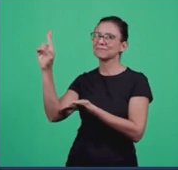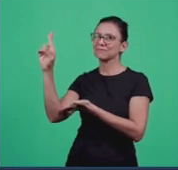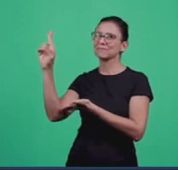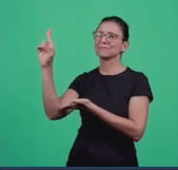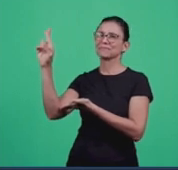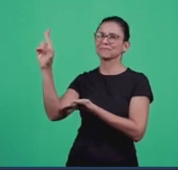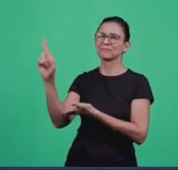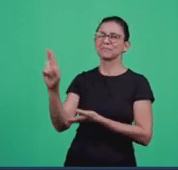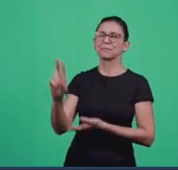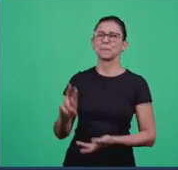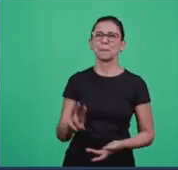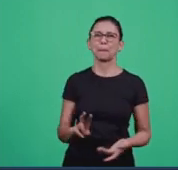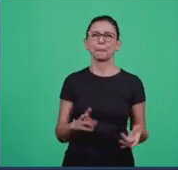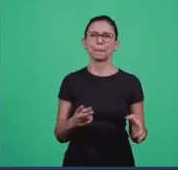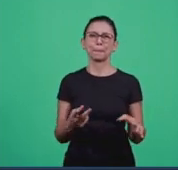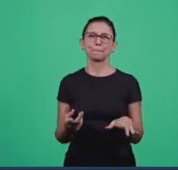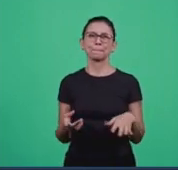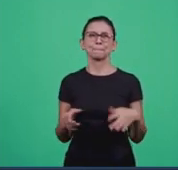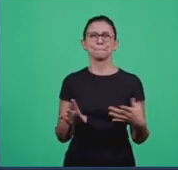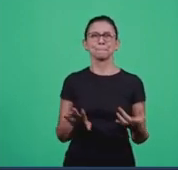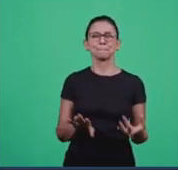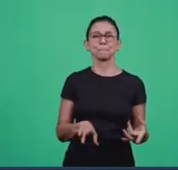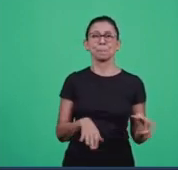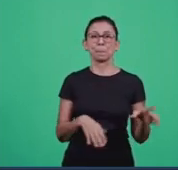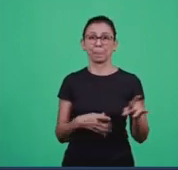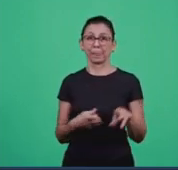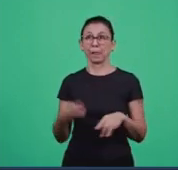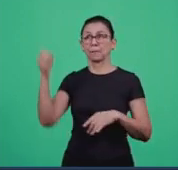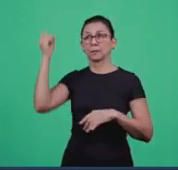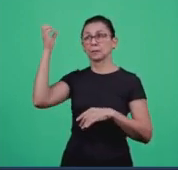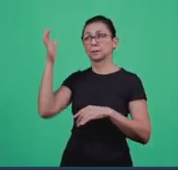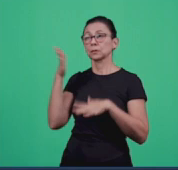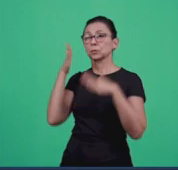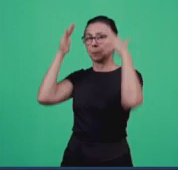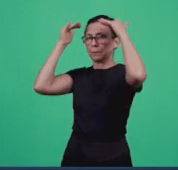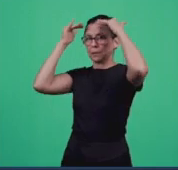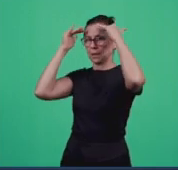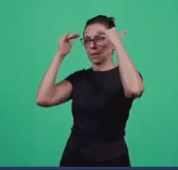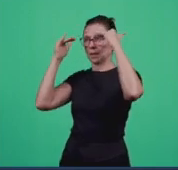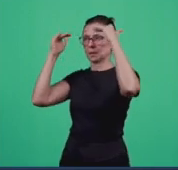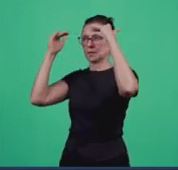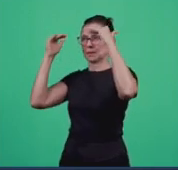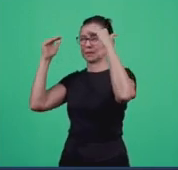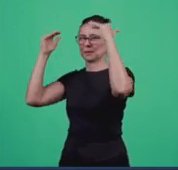e andar sob a revelação,